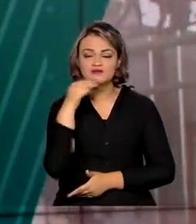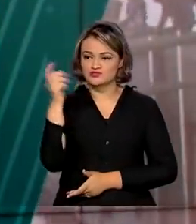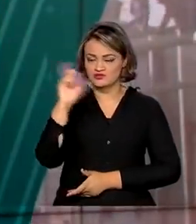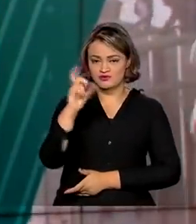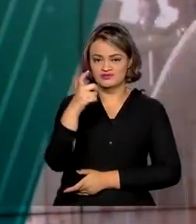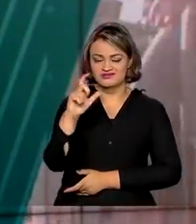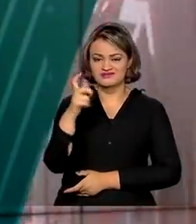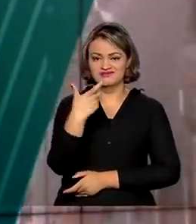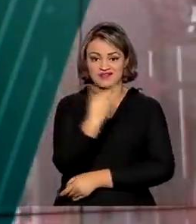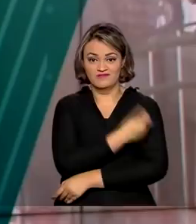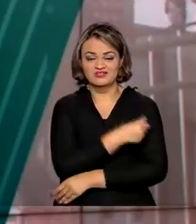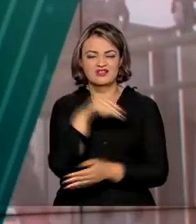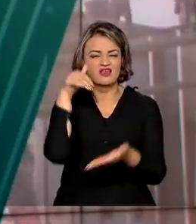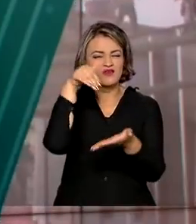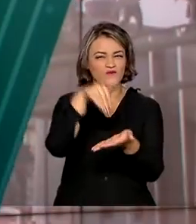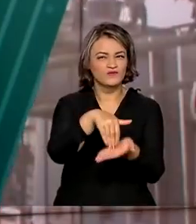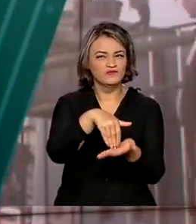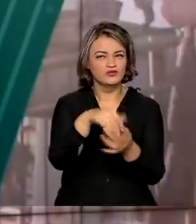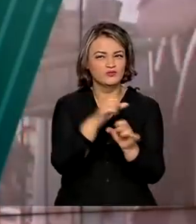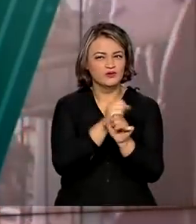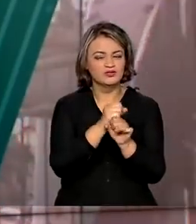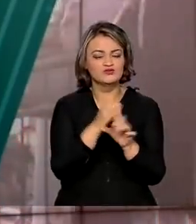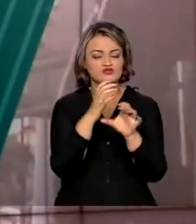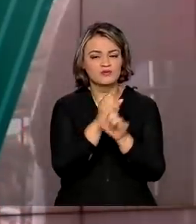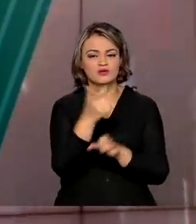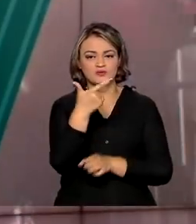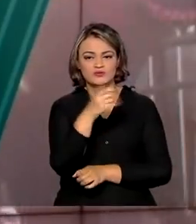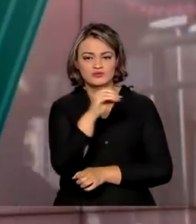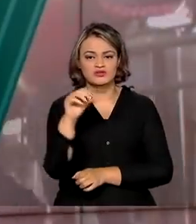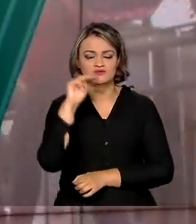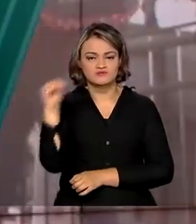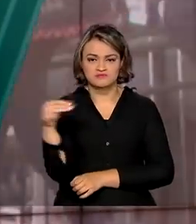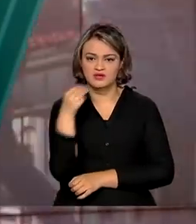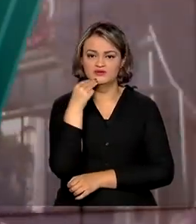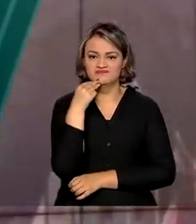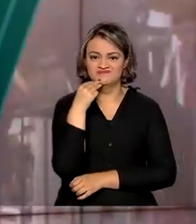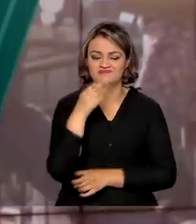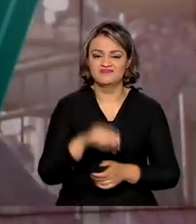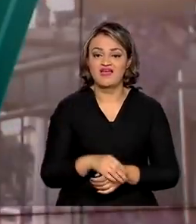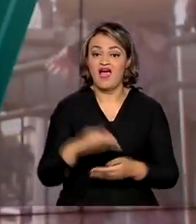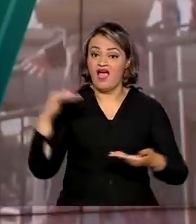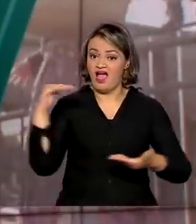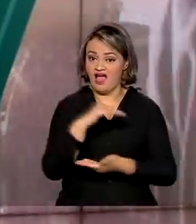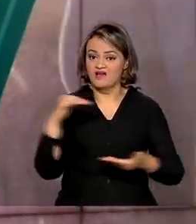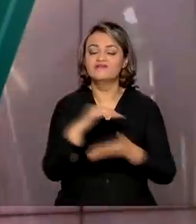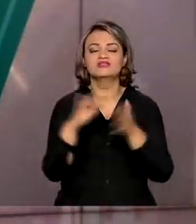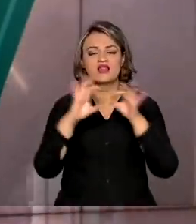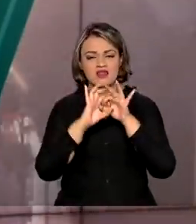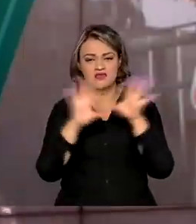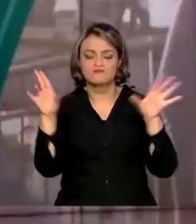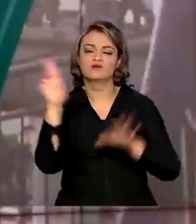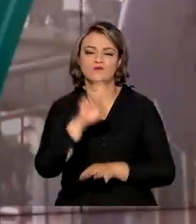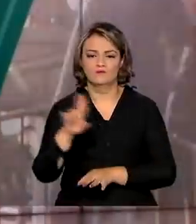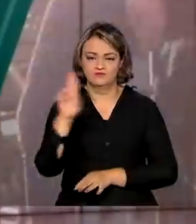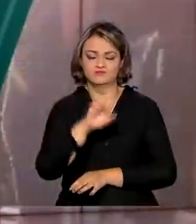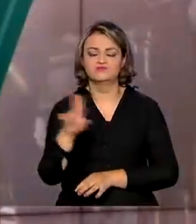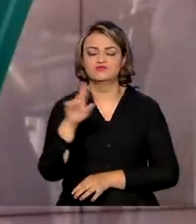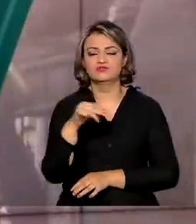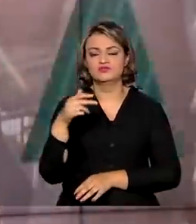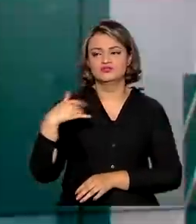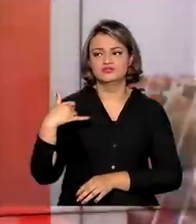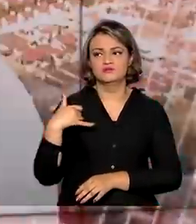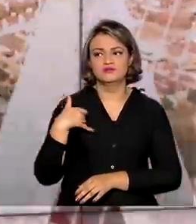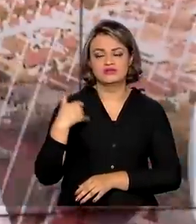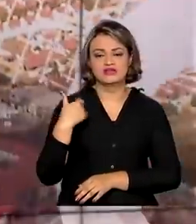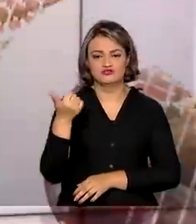a covid-19 e até o fim do ano serão duzentos milhões de doses do imunizante avisa autorizou o uso da vacina para pessoas